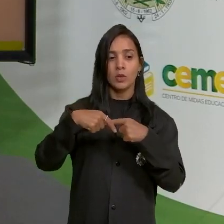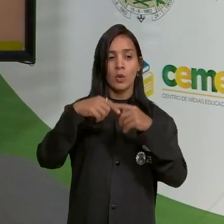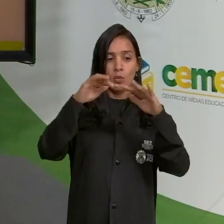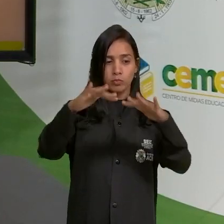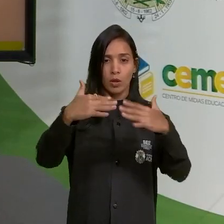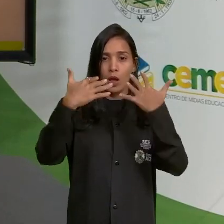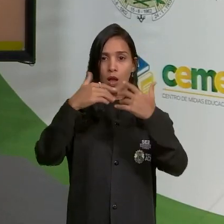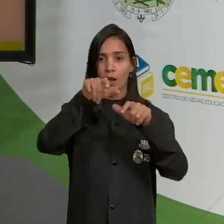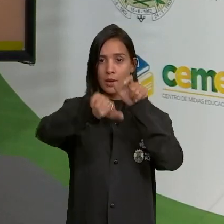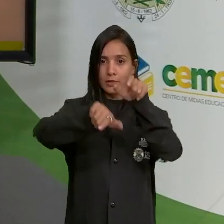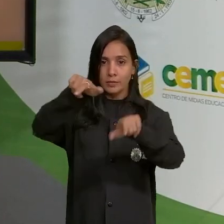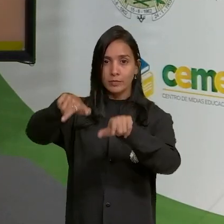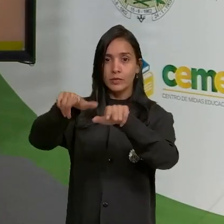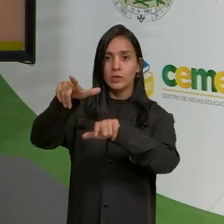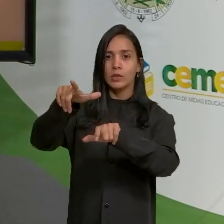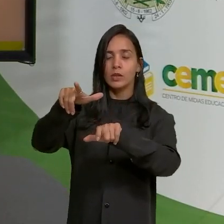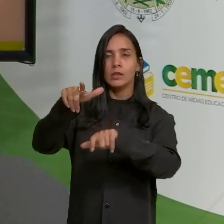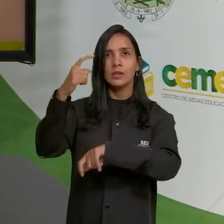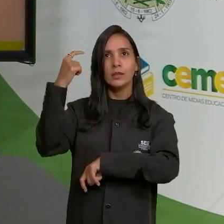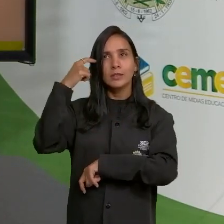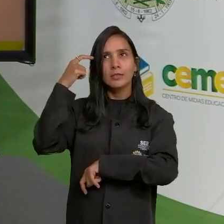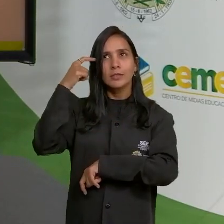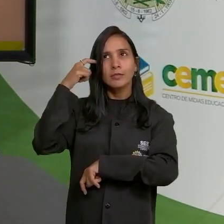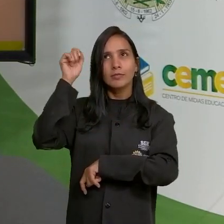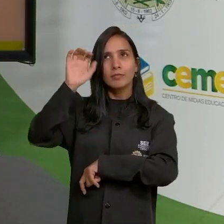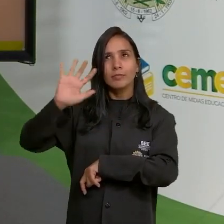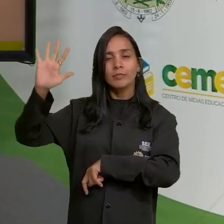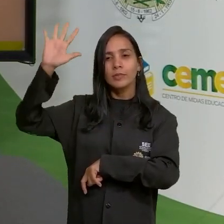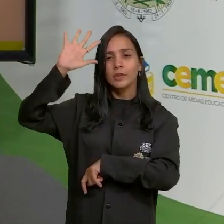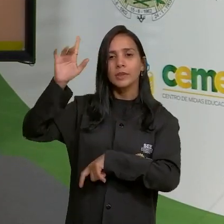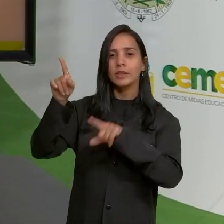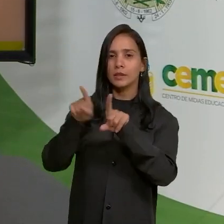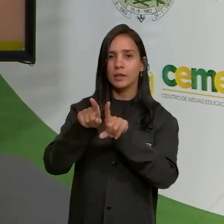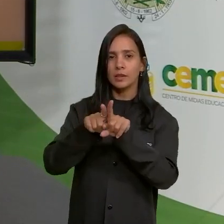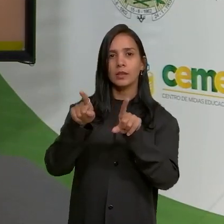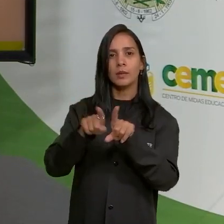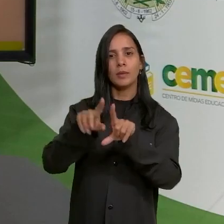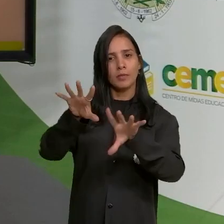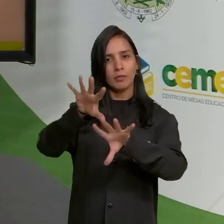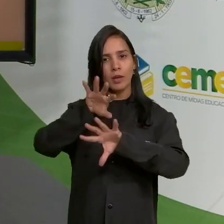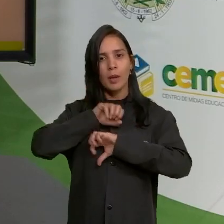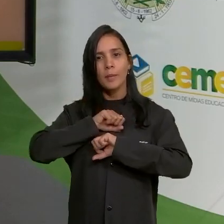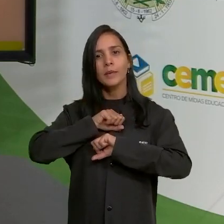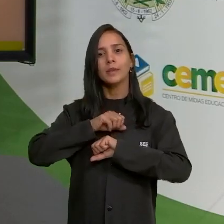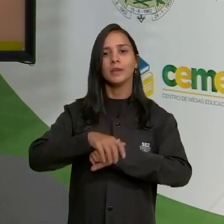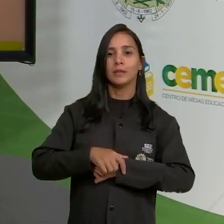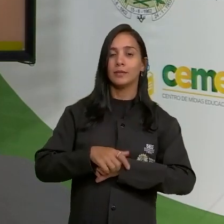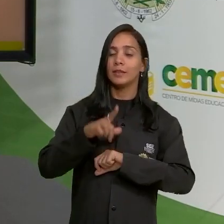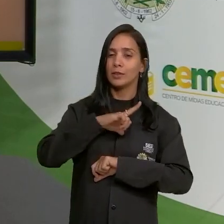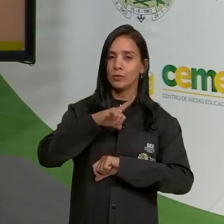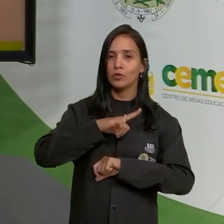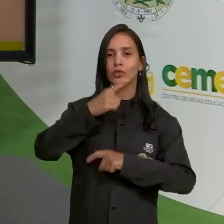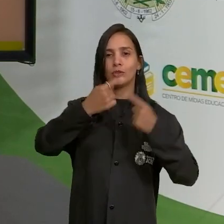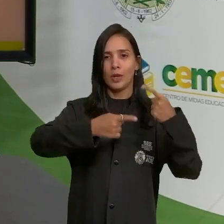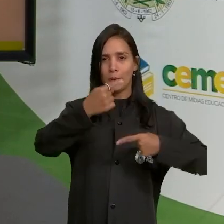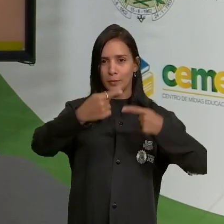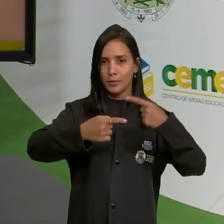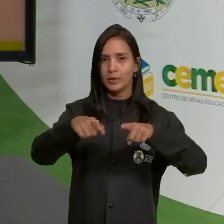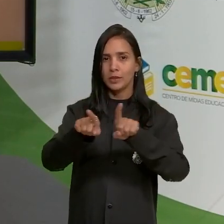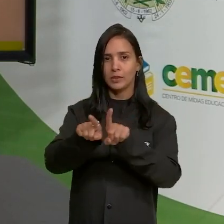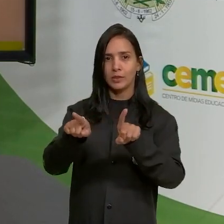esse ensinamento. Então, as peças trágicas, elas tinham esse cunho pedagógico e político também na época.